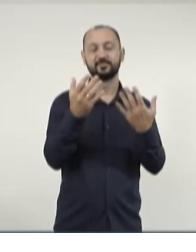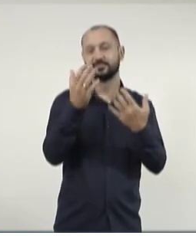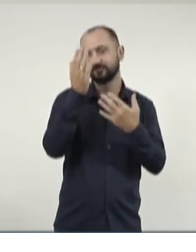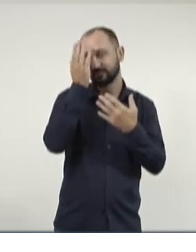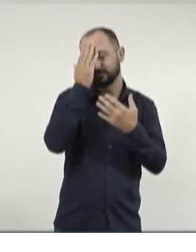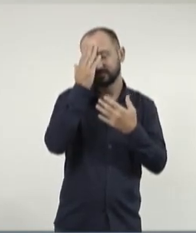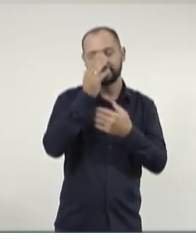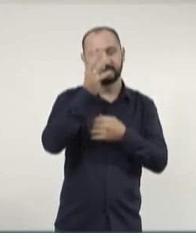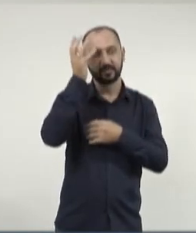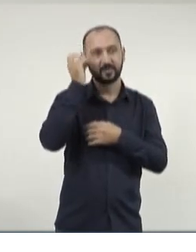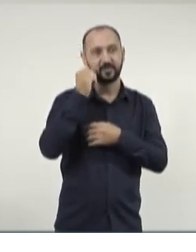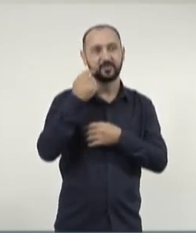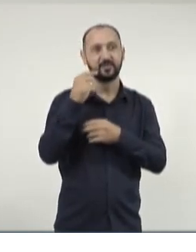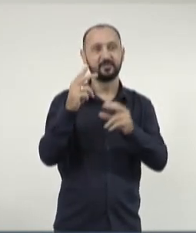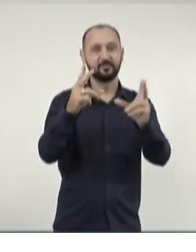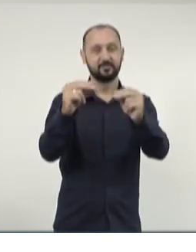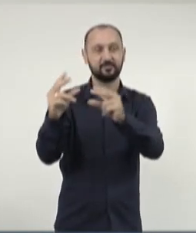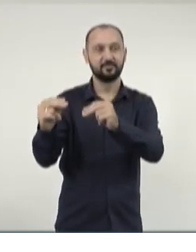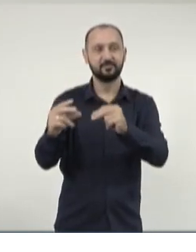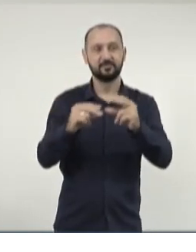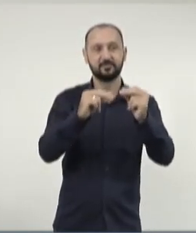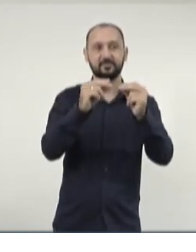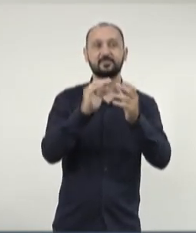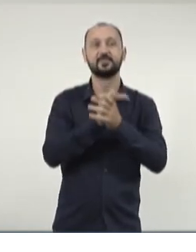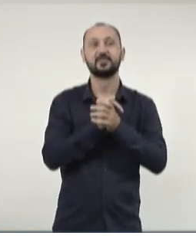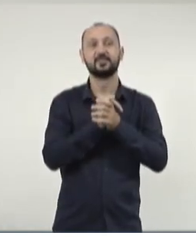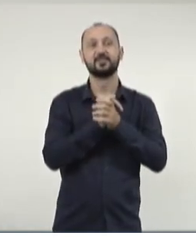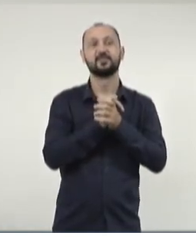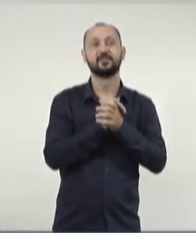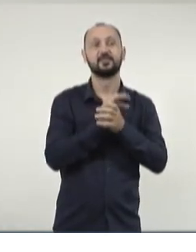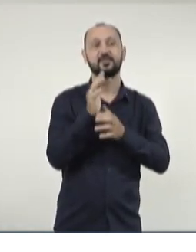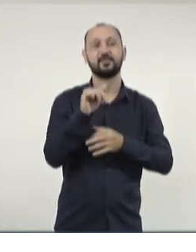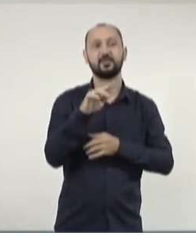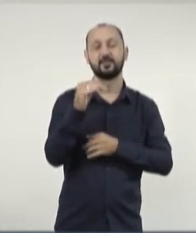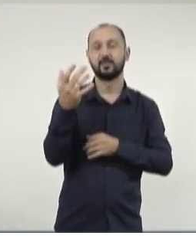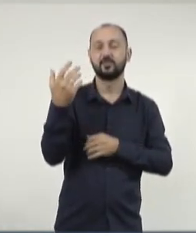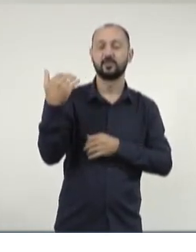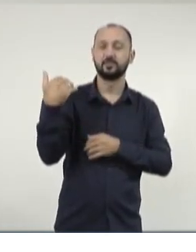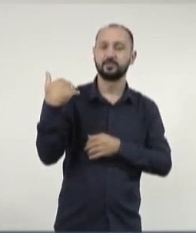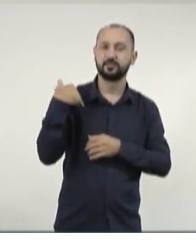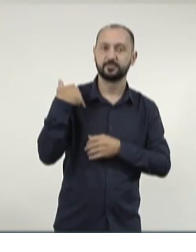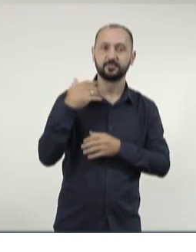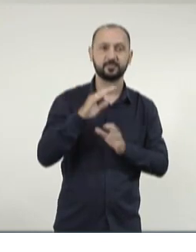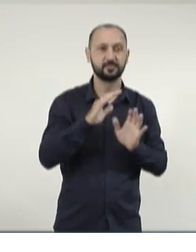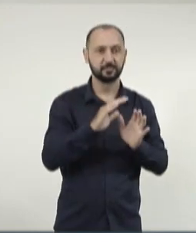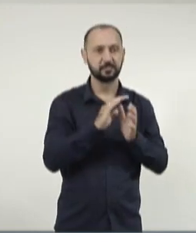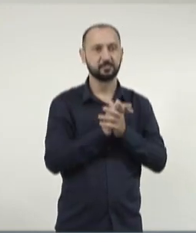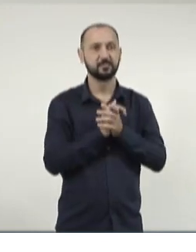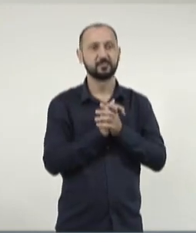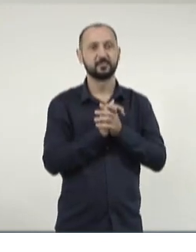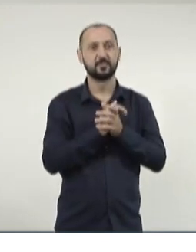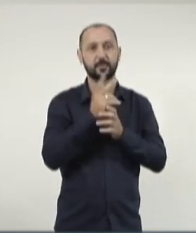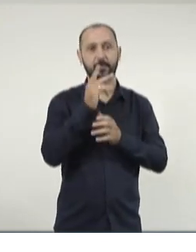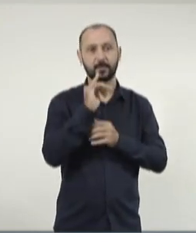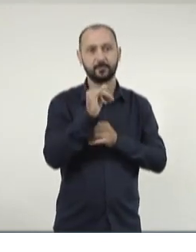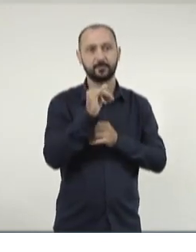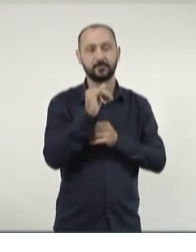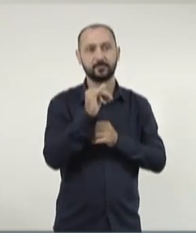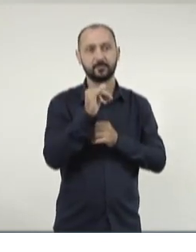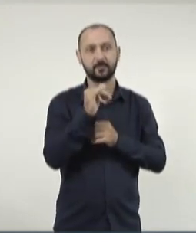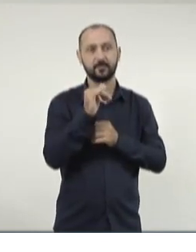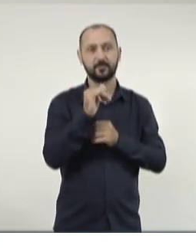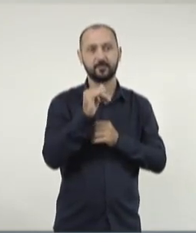porque eu ouvi comentários lá. E a doutora Fernanda chegou em mim e falou assim: seu pai vai ficar com nora